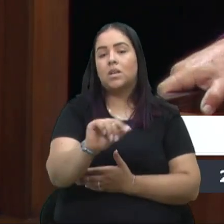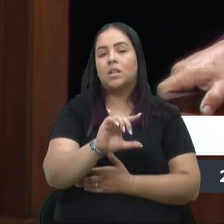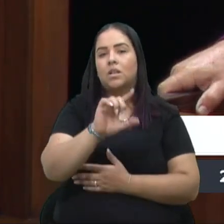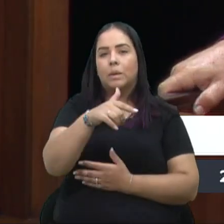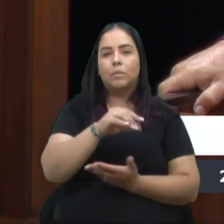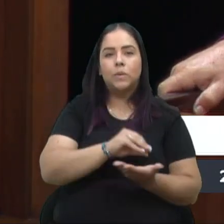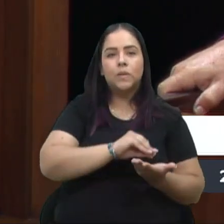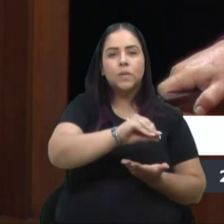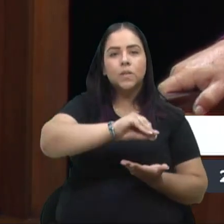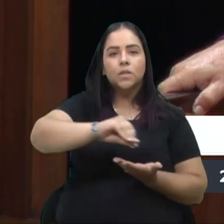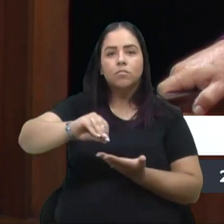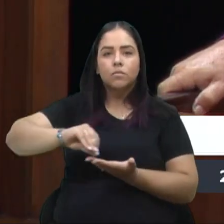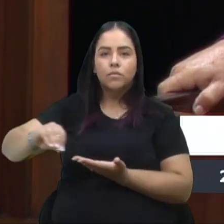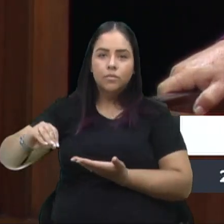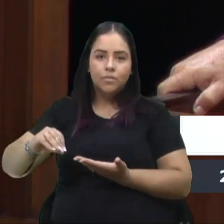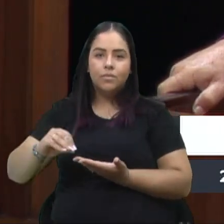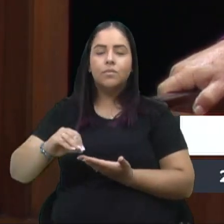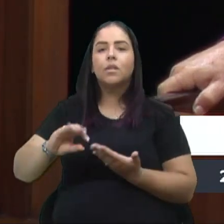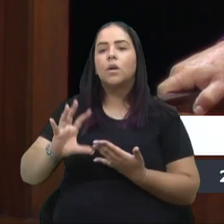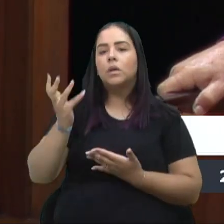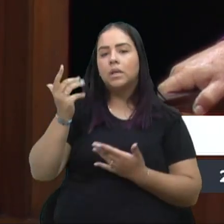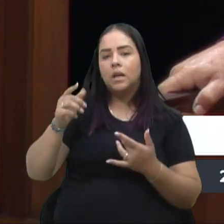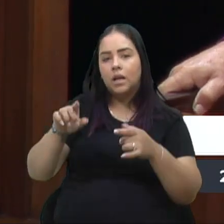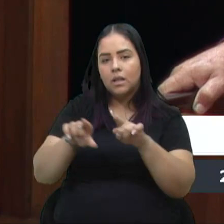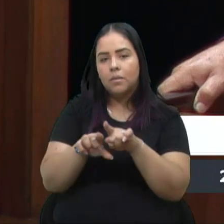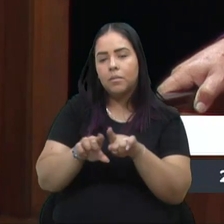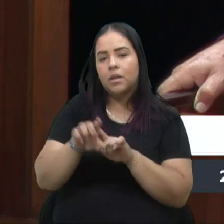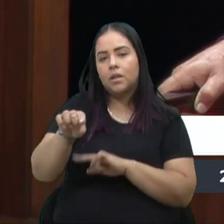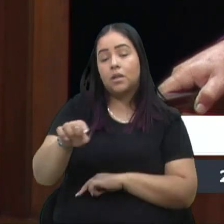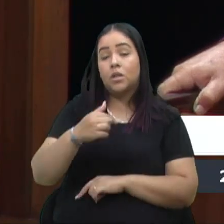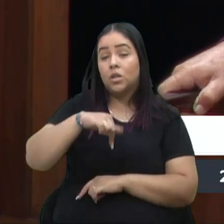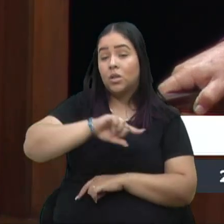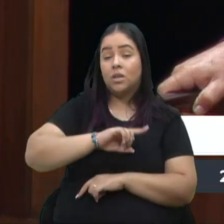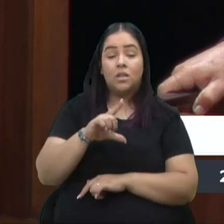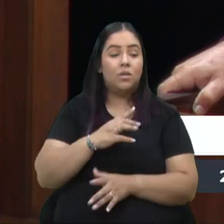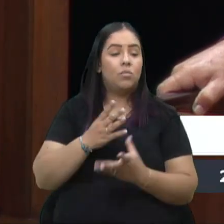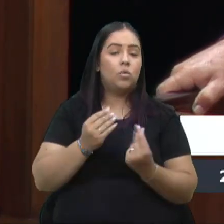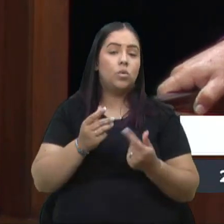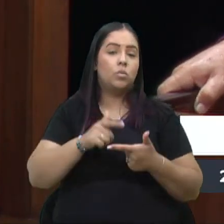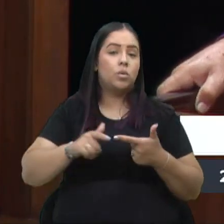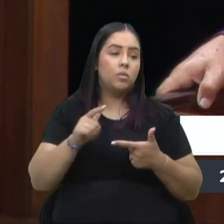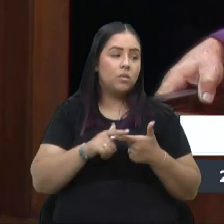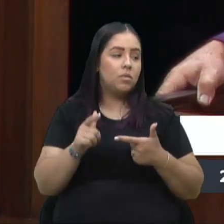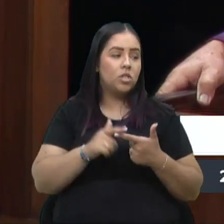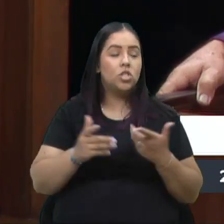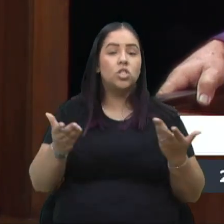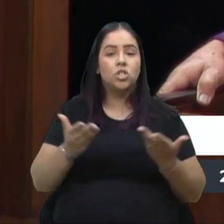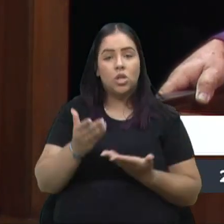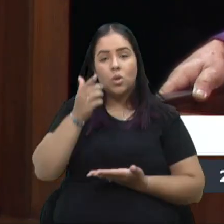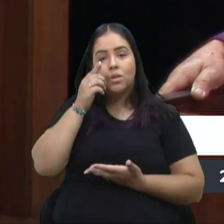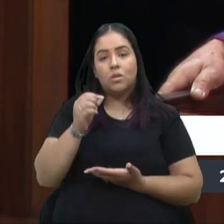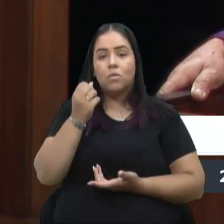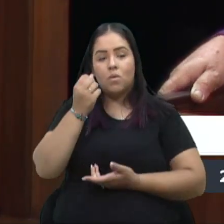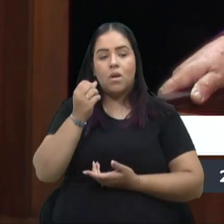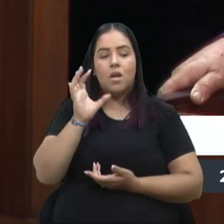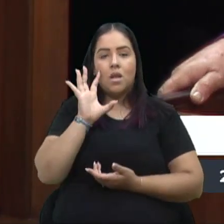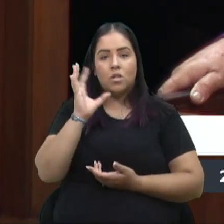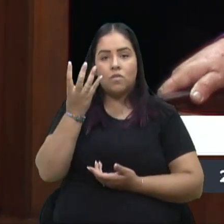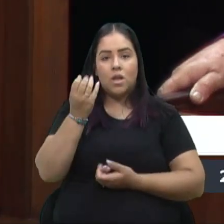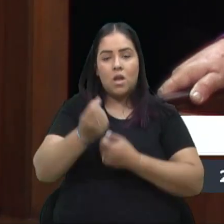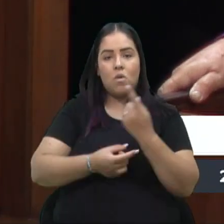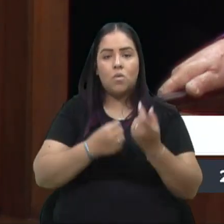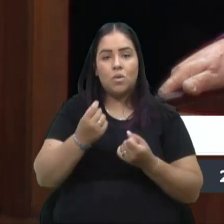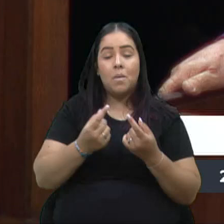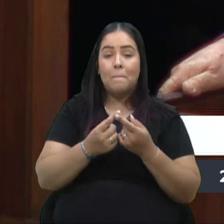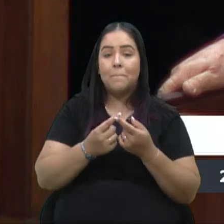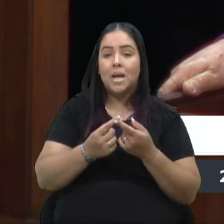logo vai acontecer isso também temos muitos problemas ainda muito Já foram atendidos e vão ser